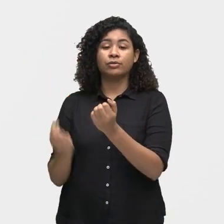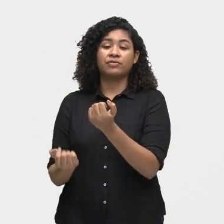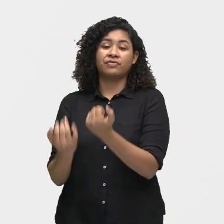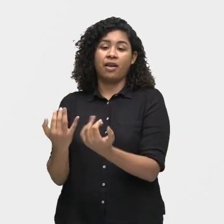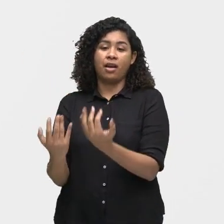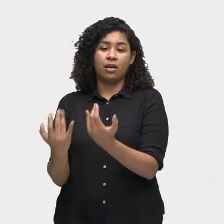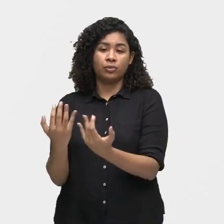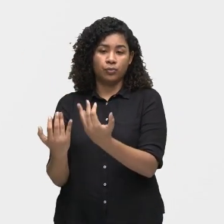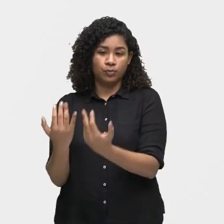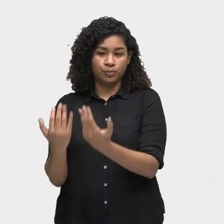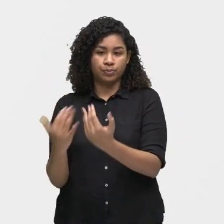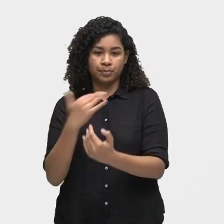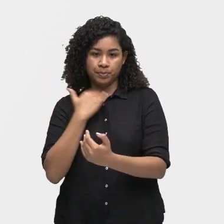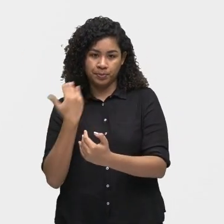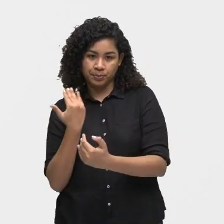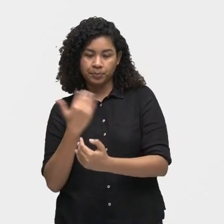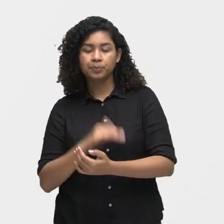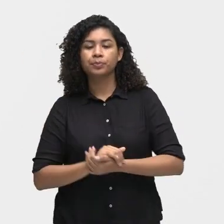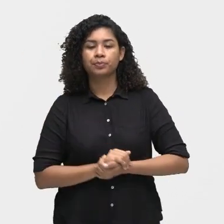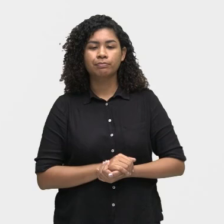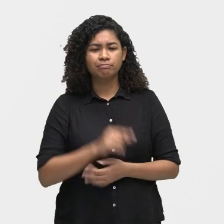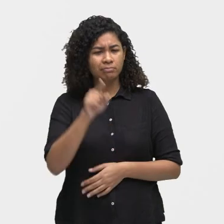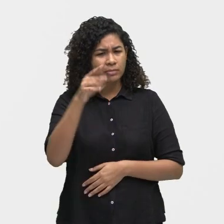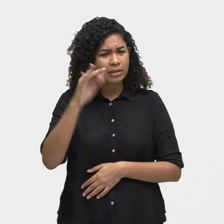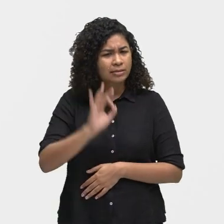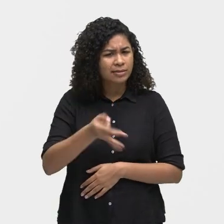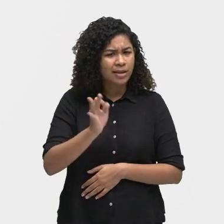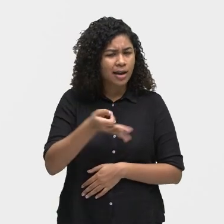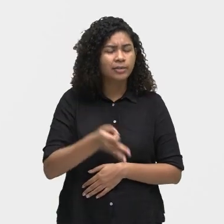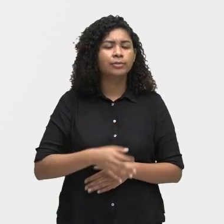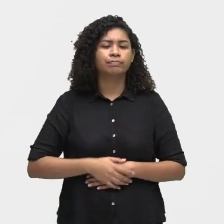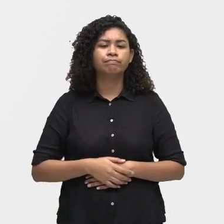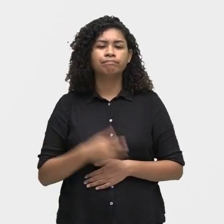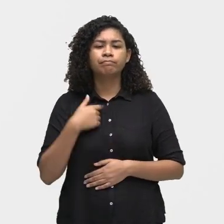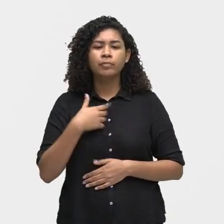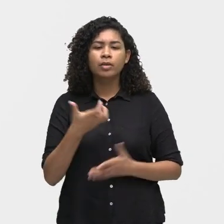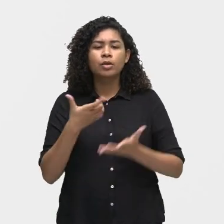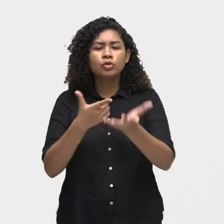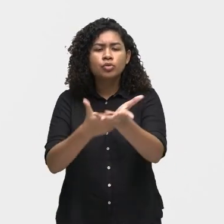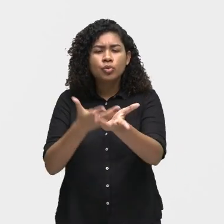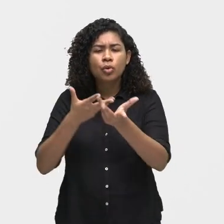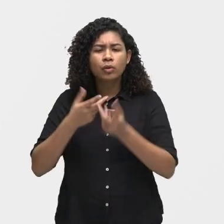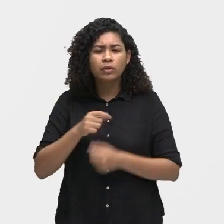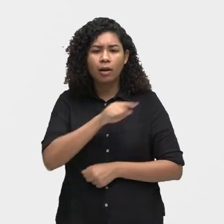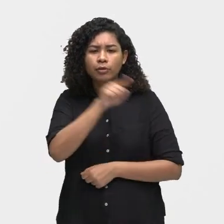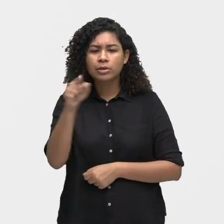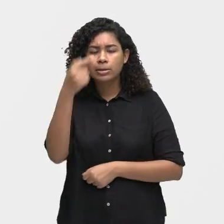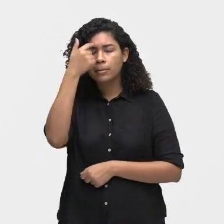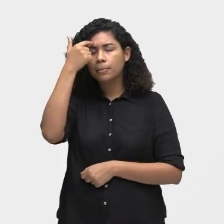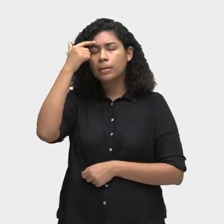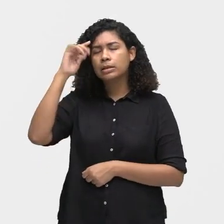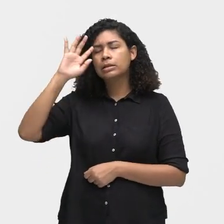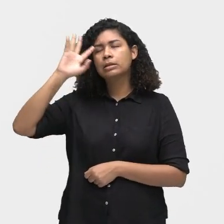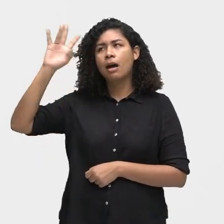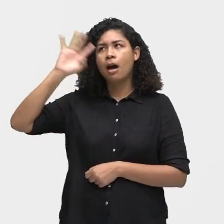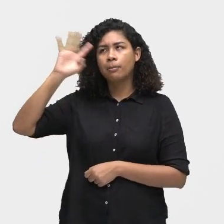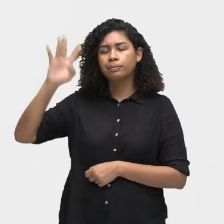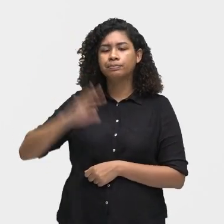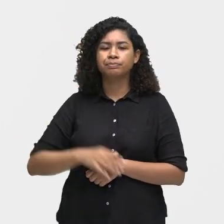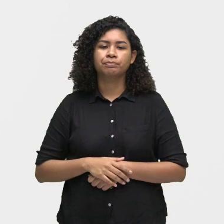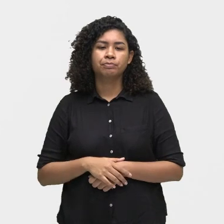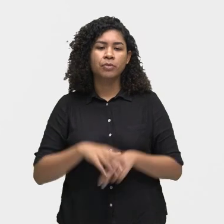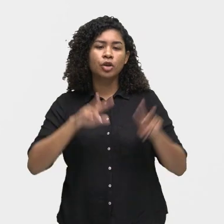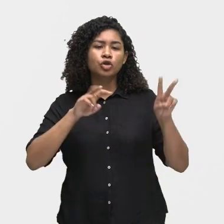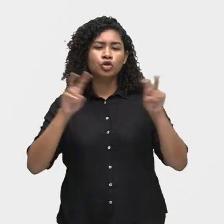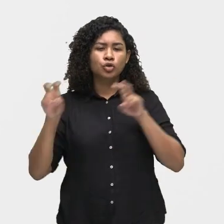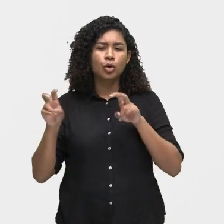está certíssima. E aqui a gente quer te convidar a fazer a seguinte reflexão. A partir das reflexões